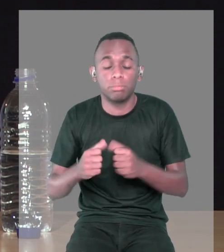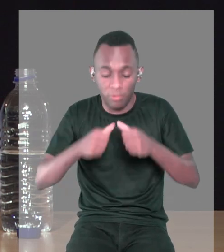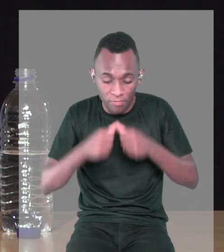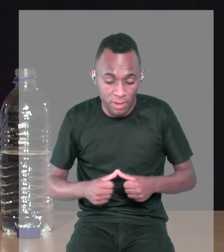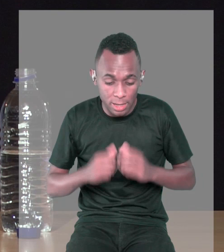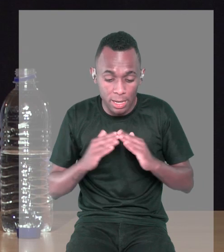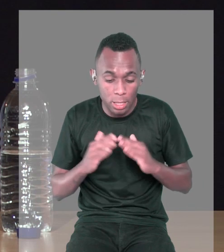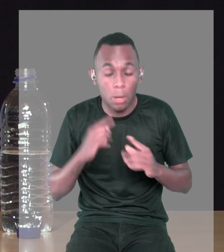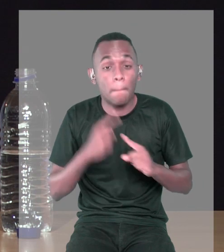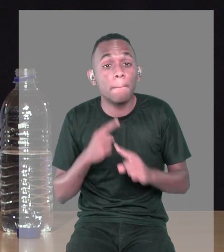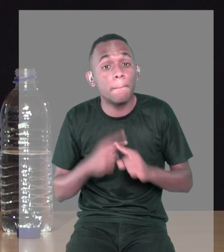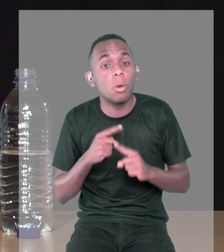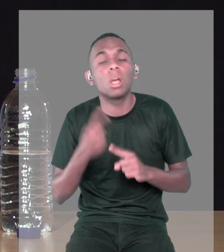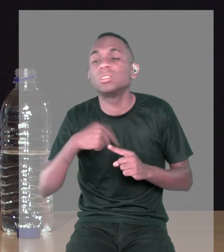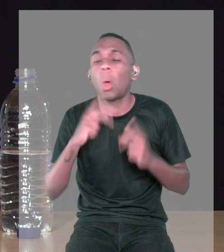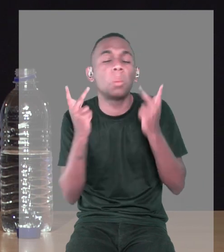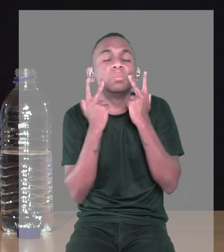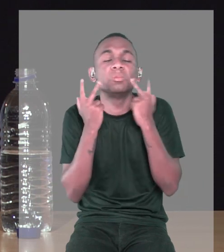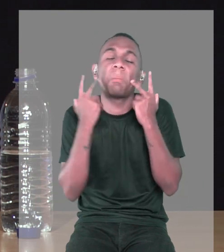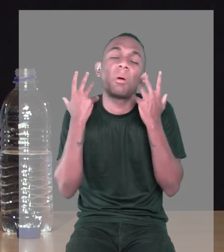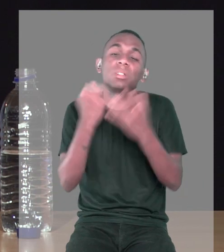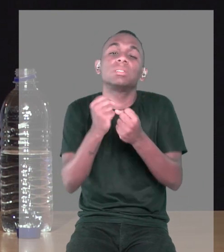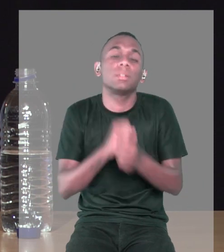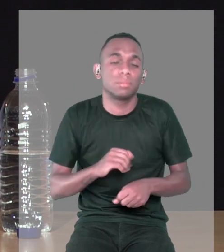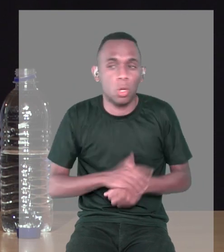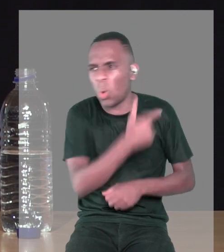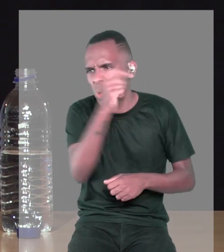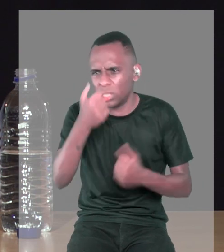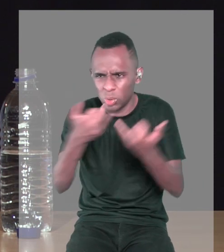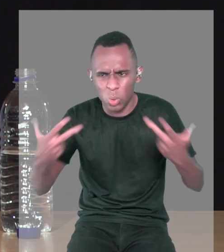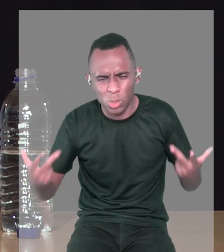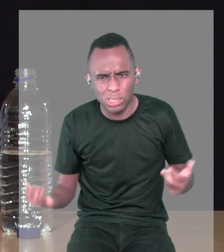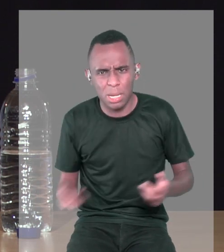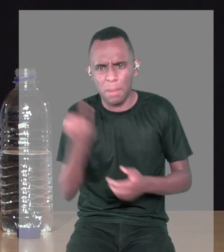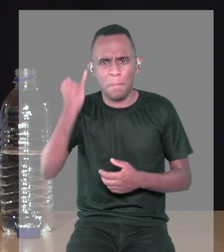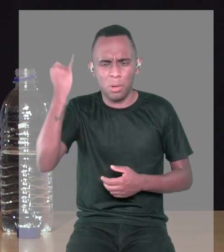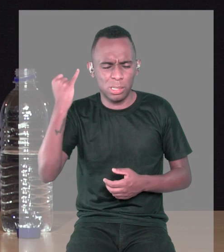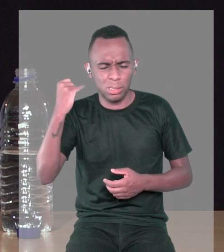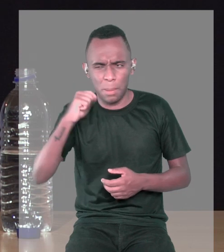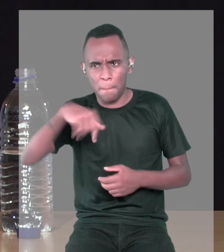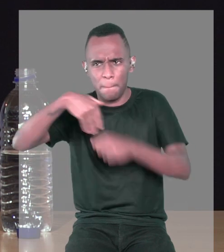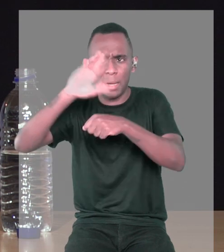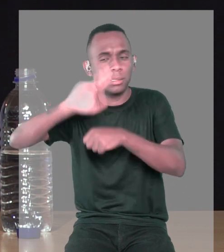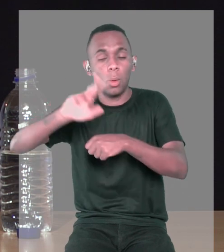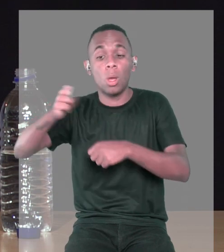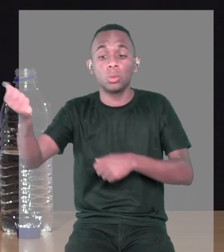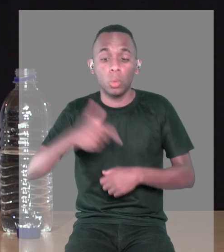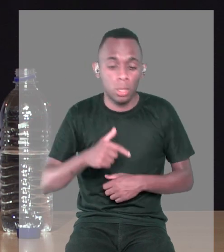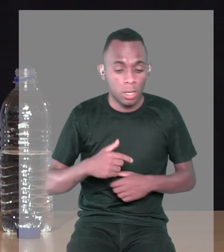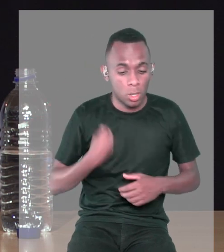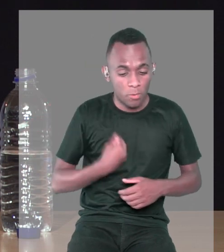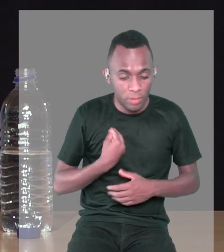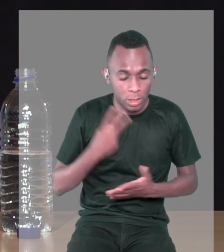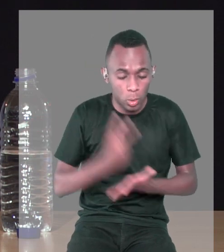teríamos aceitado o confinamento porque estamos conformados que nada é mais importante do que preservar biologicamente